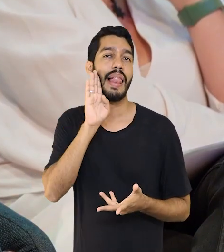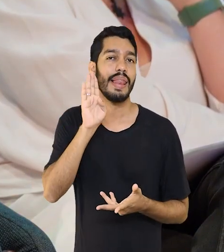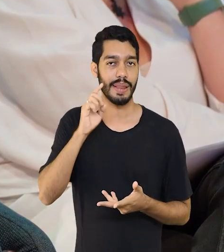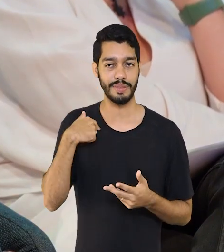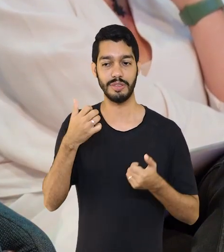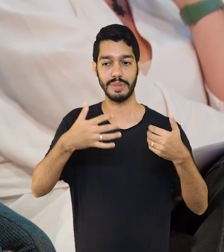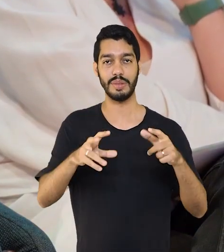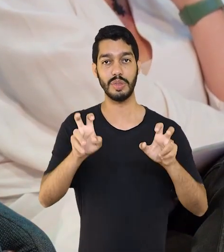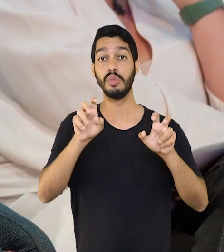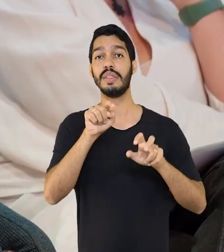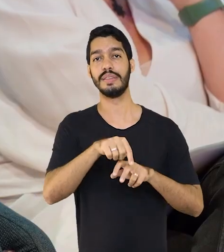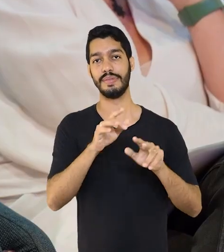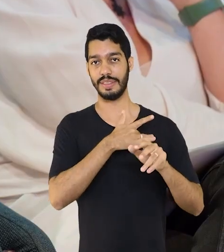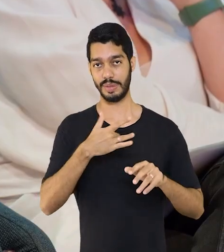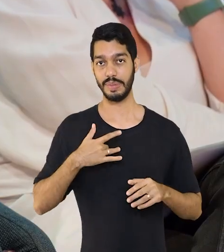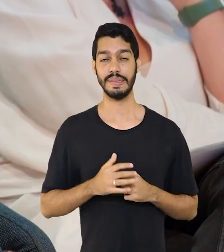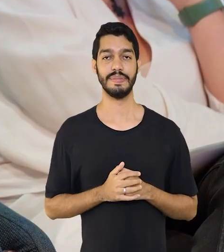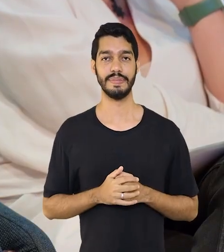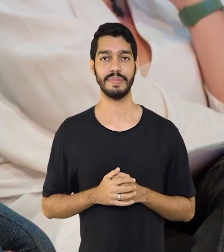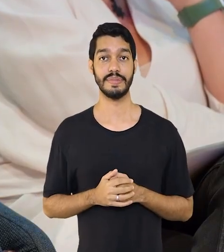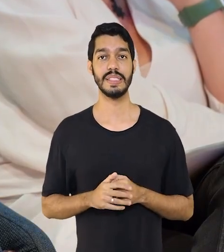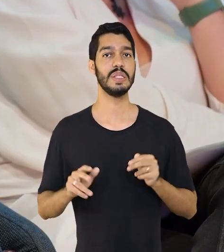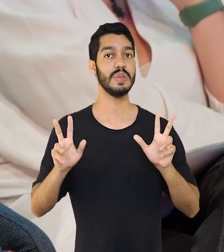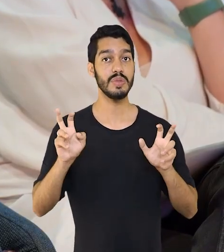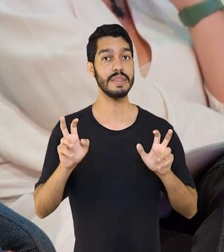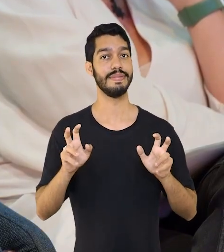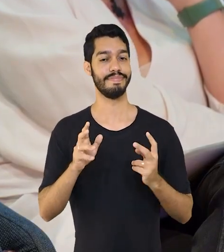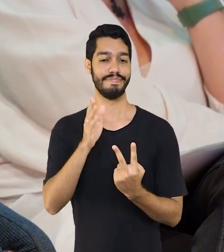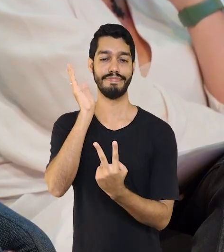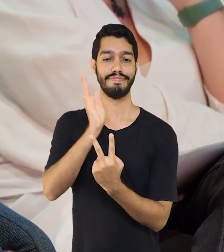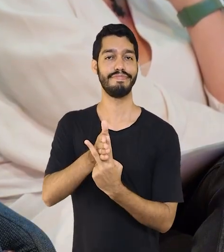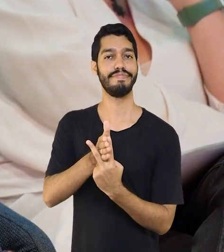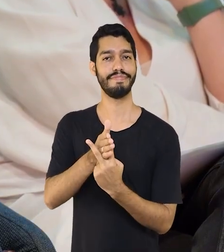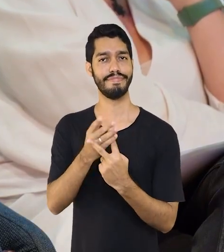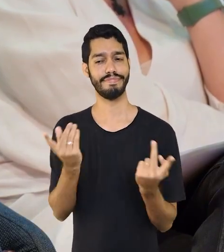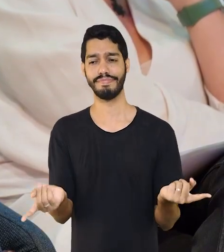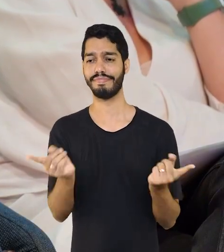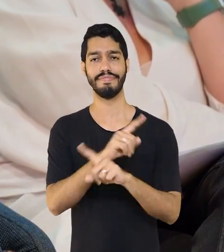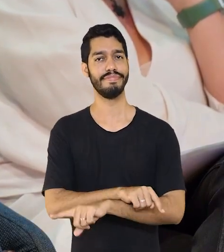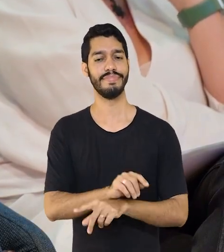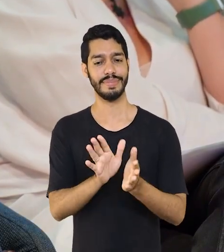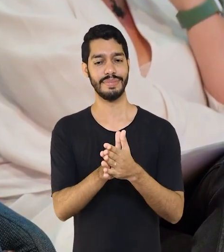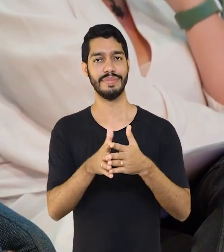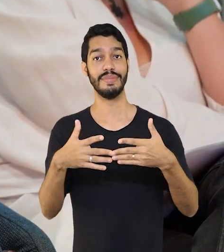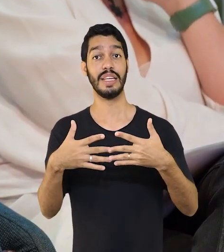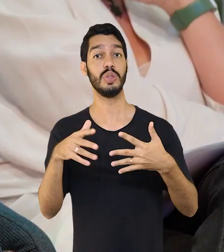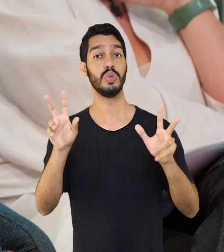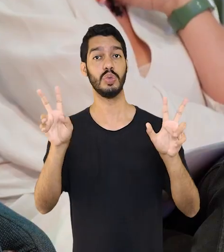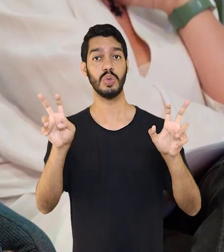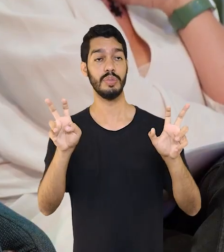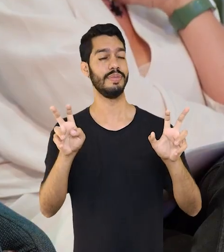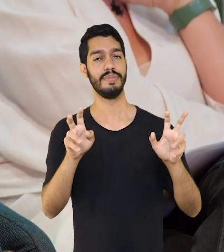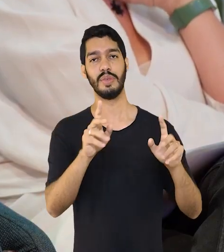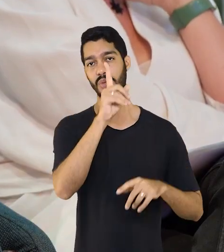para reflexão, que também tem a ver com o setor de saúde, é sobre o paradoxo que é hoje a questão